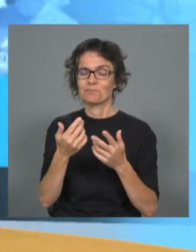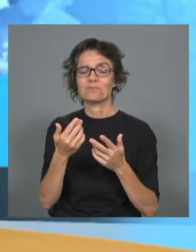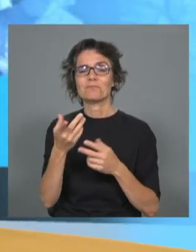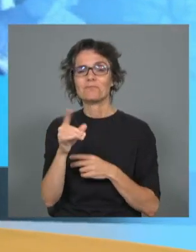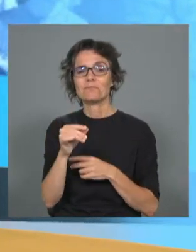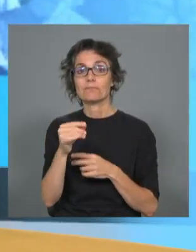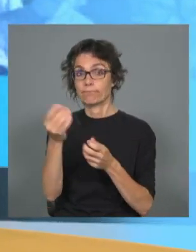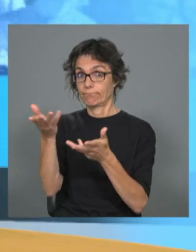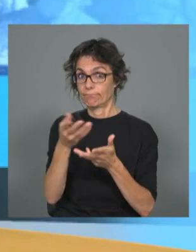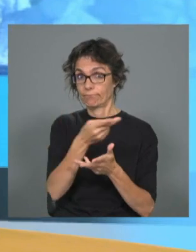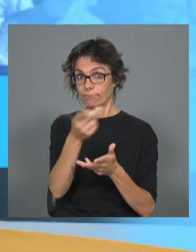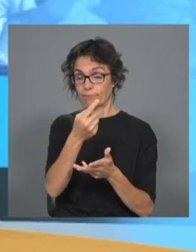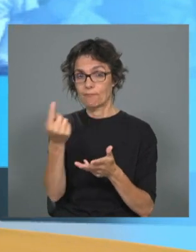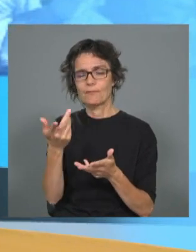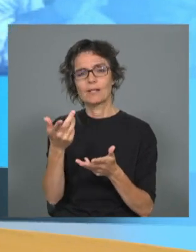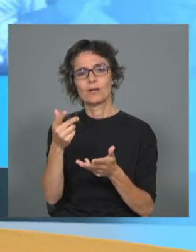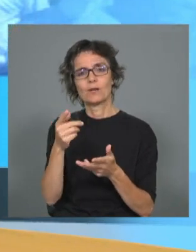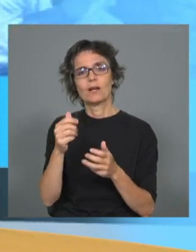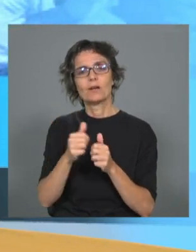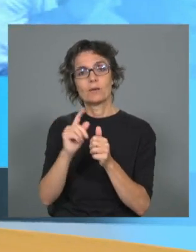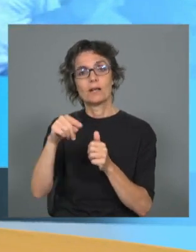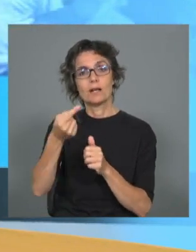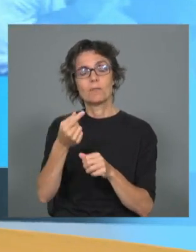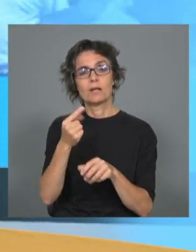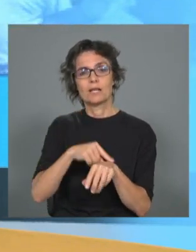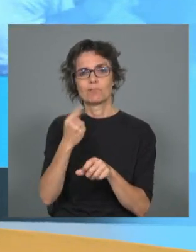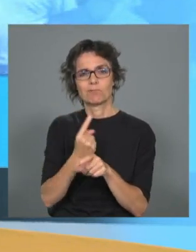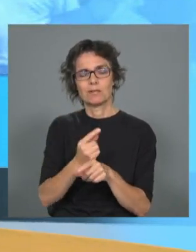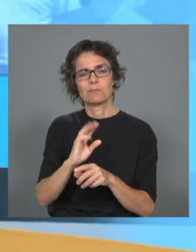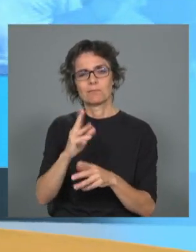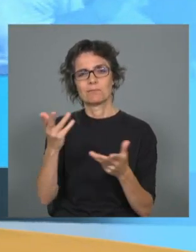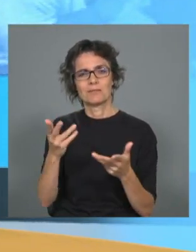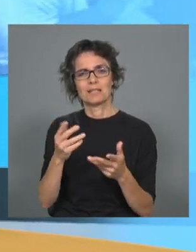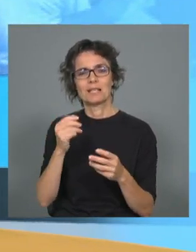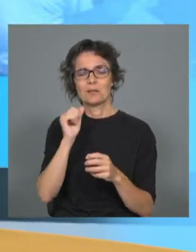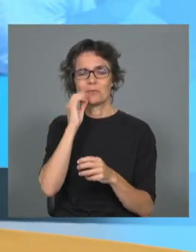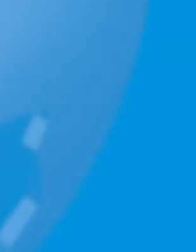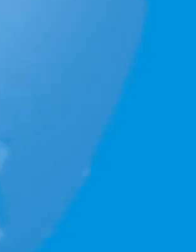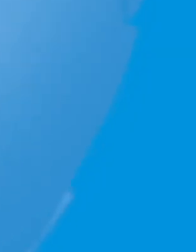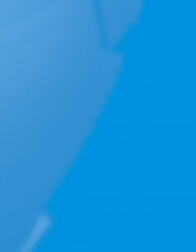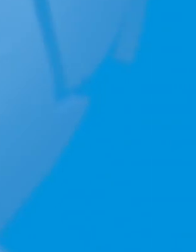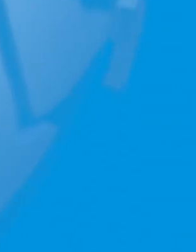e convidando-o a estar novamente connosco amanhã à mesma hora. Até lá, tenha uma ótima tarde.